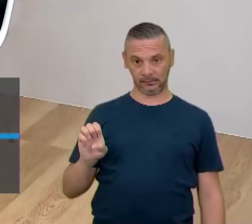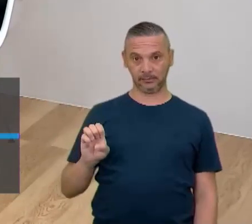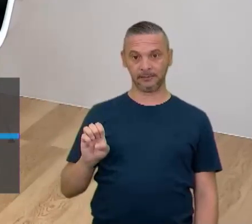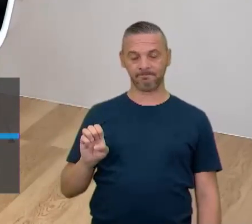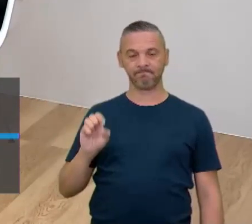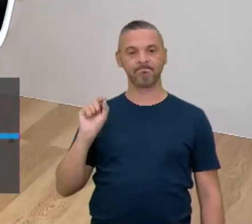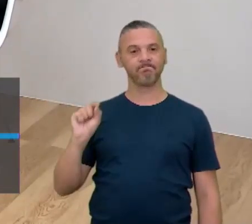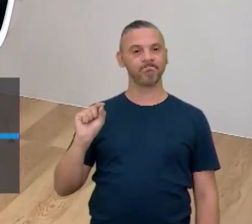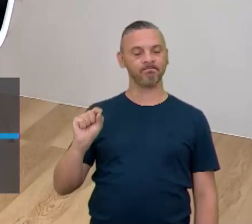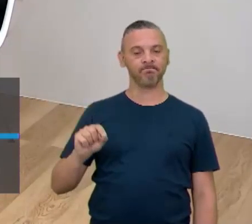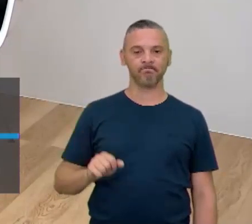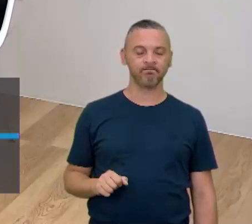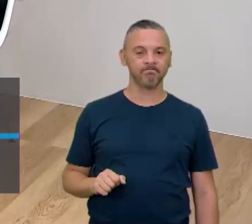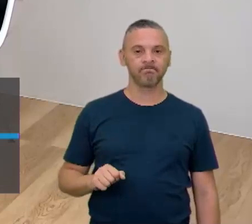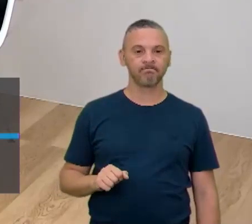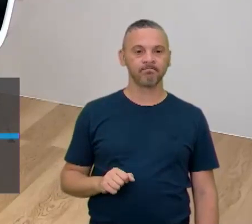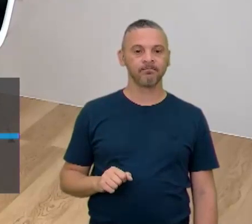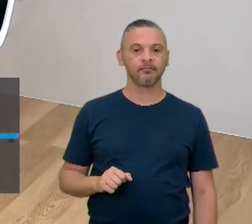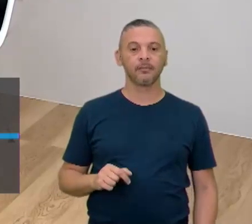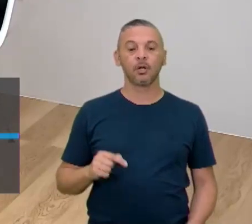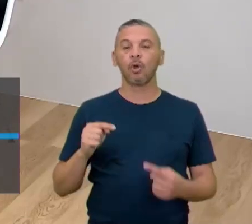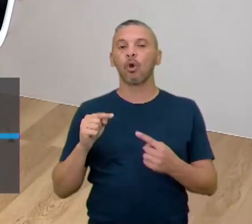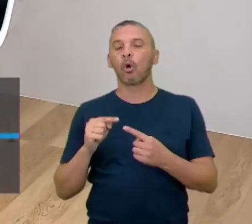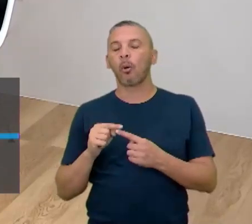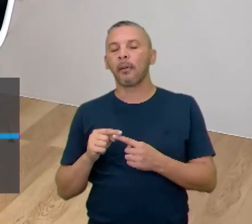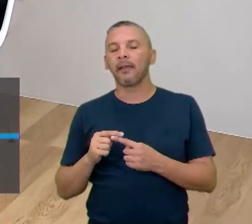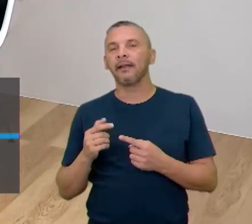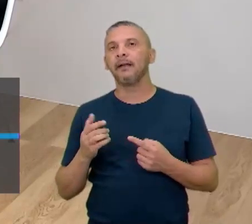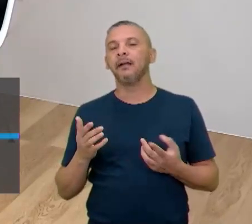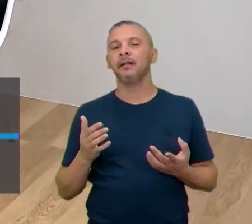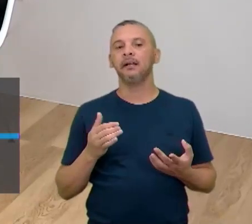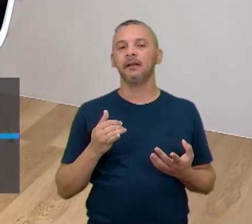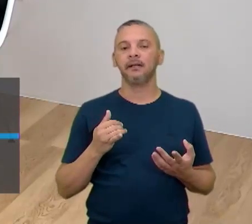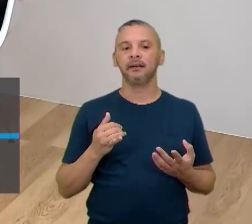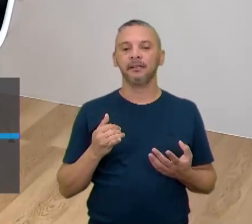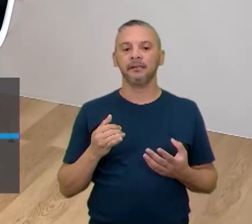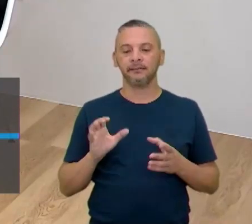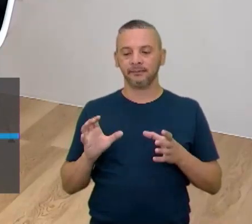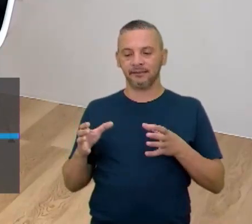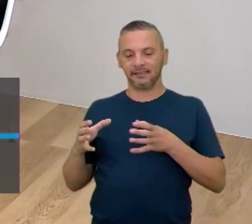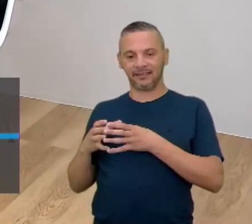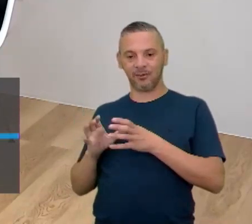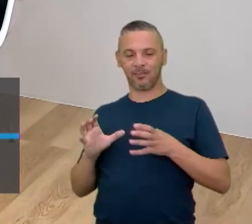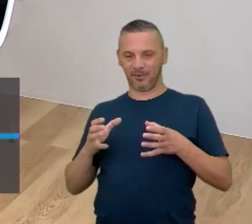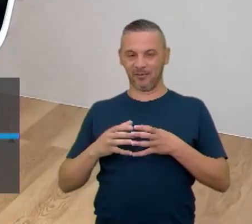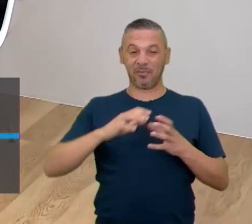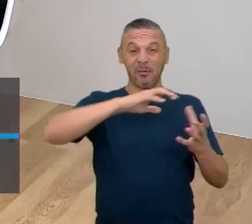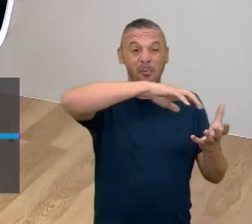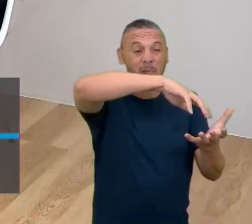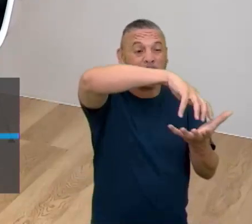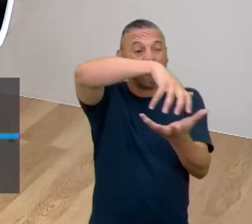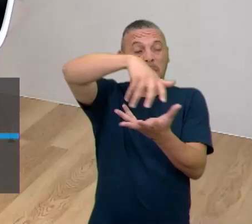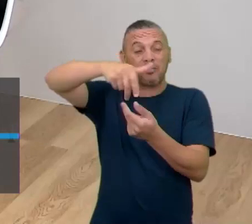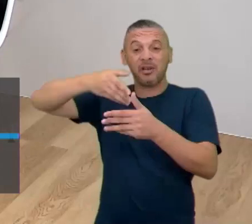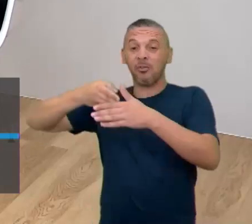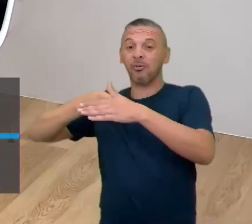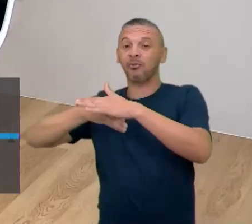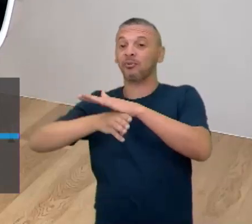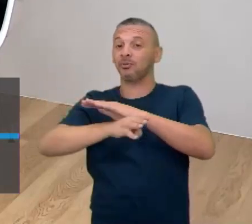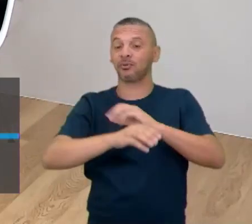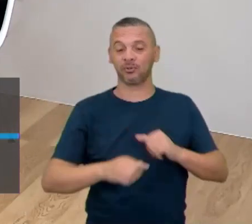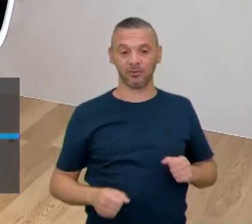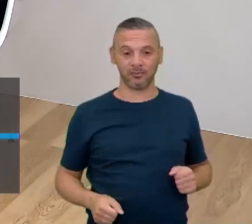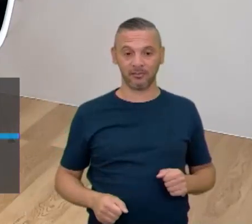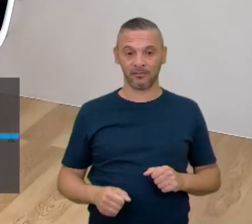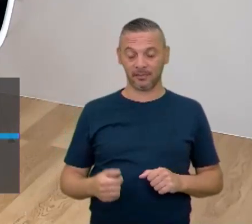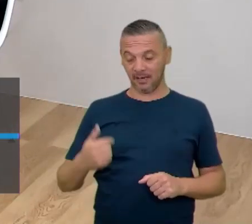é uma espécie de estética tribal que é global. Isso, é verdade. Porque eu tinha